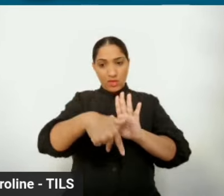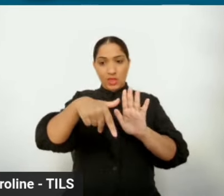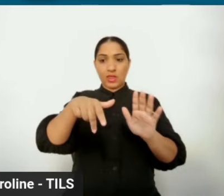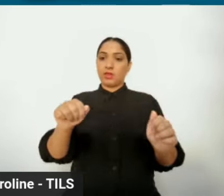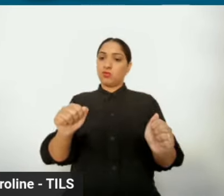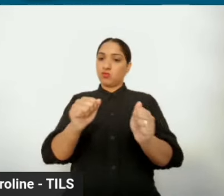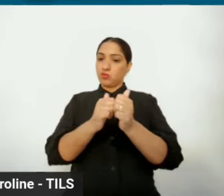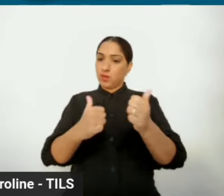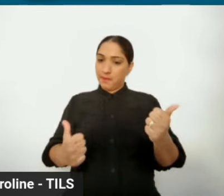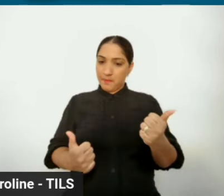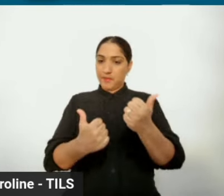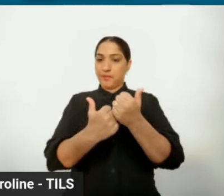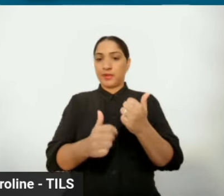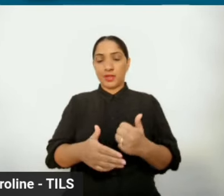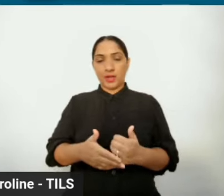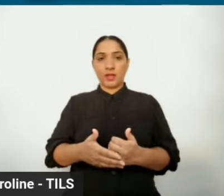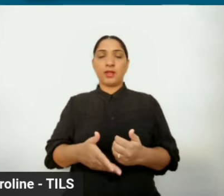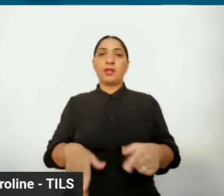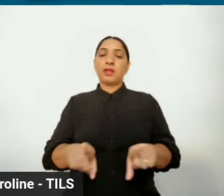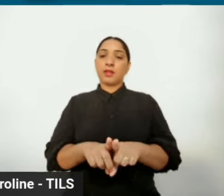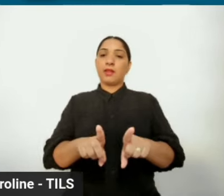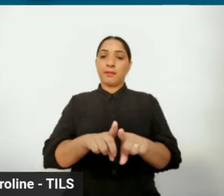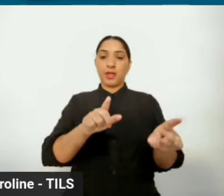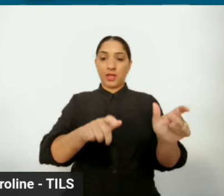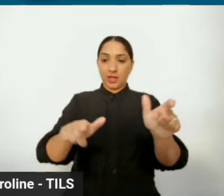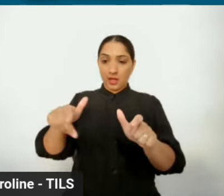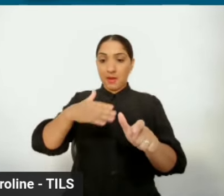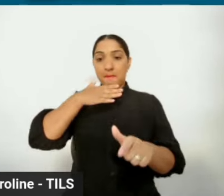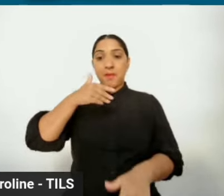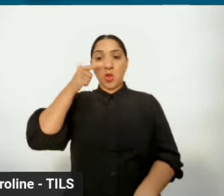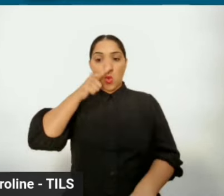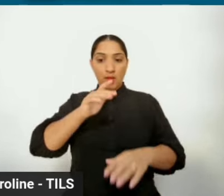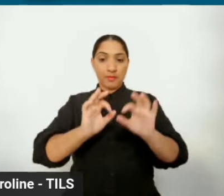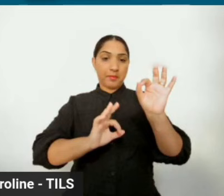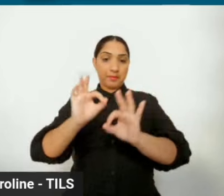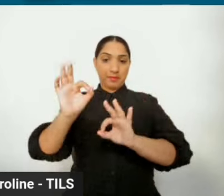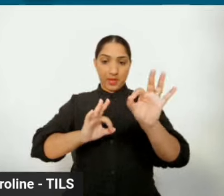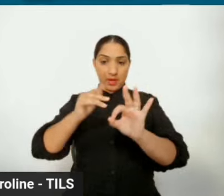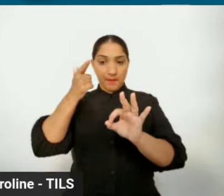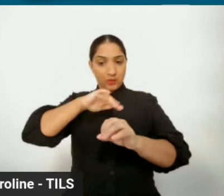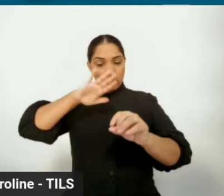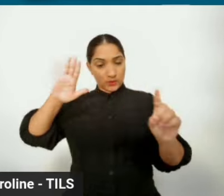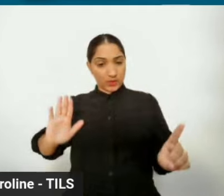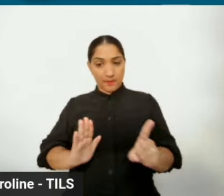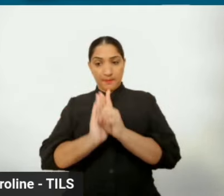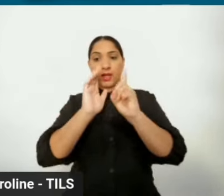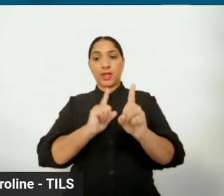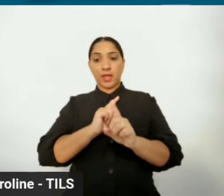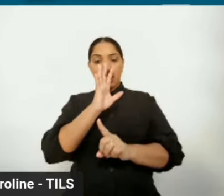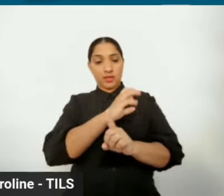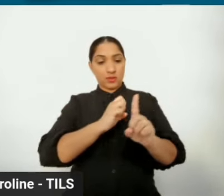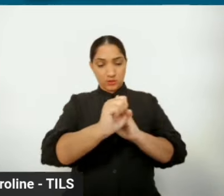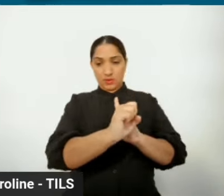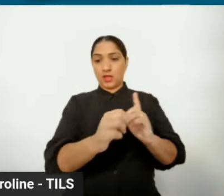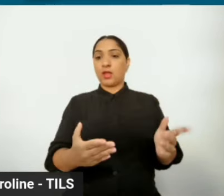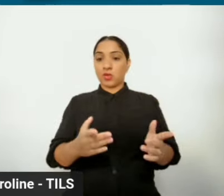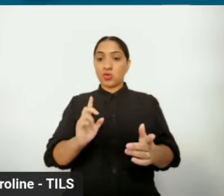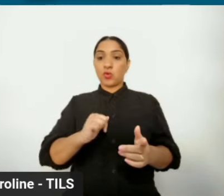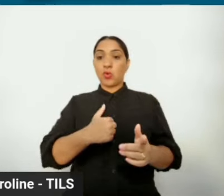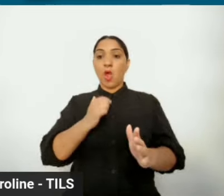com deficiência possam se preparar melhor para o enfrentamento das suas campanhas. Nós estamos na fase